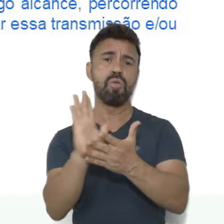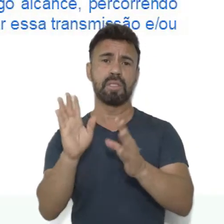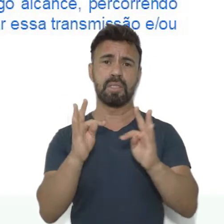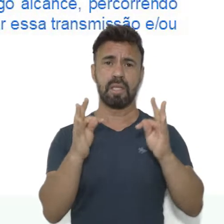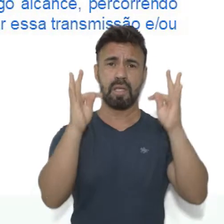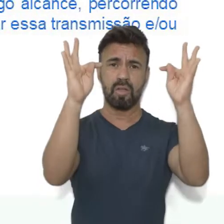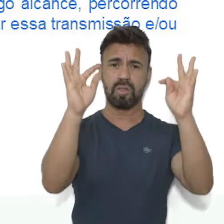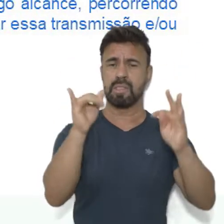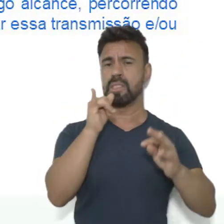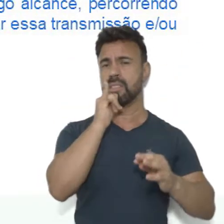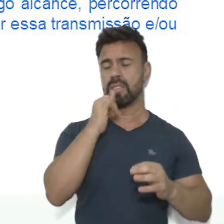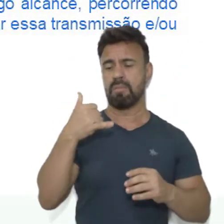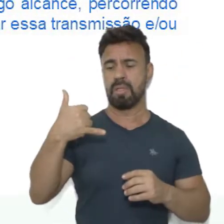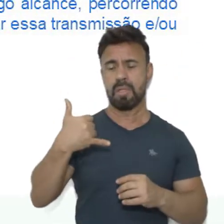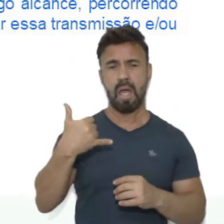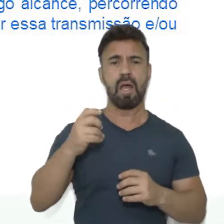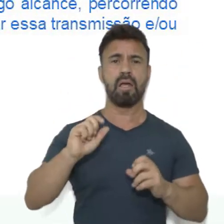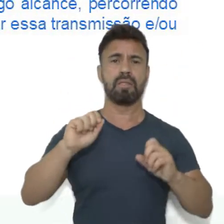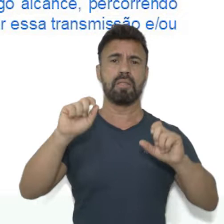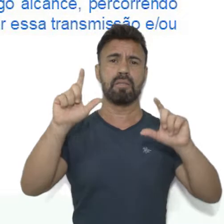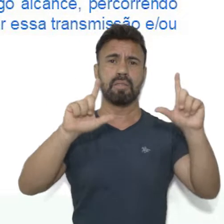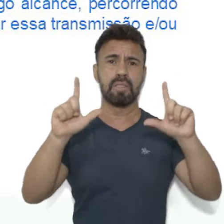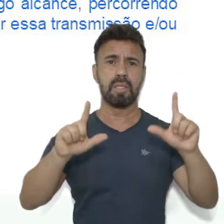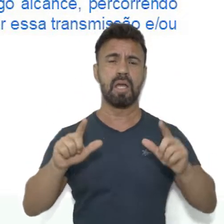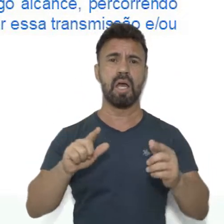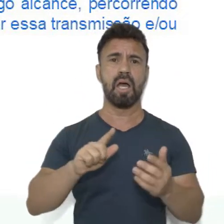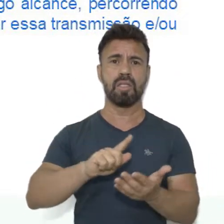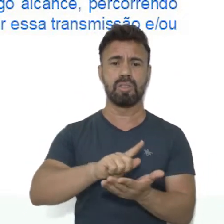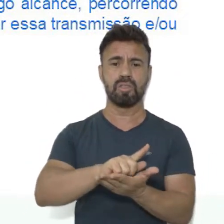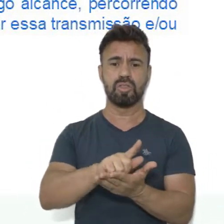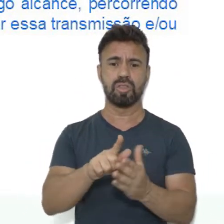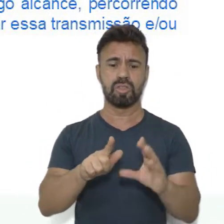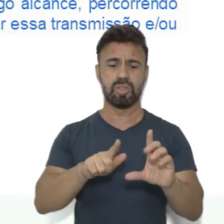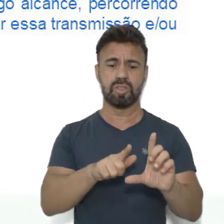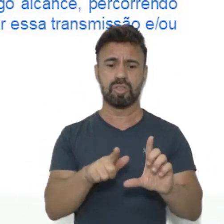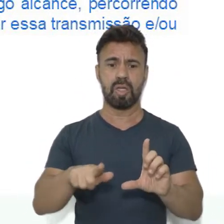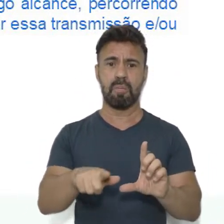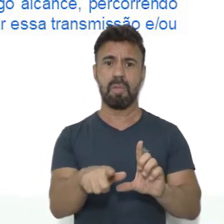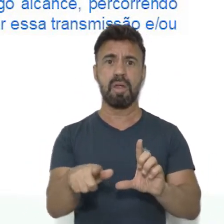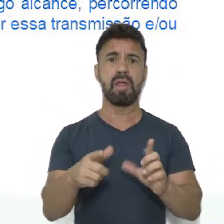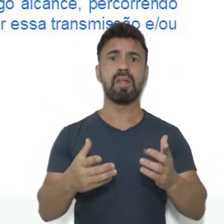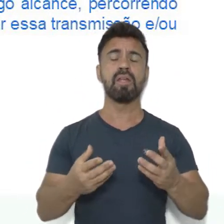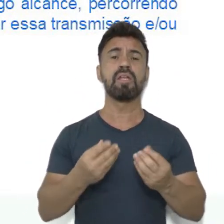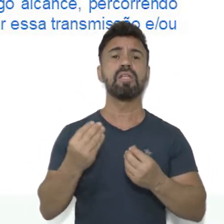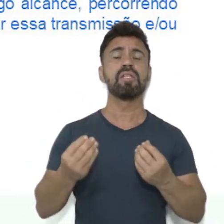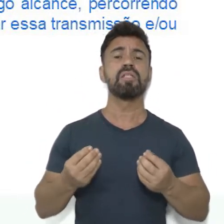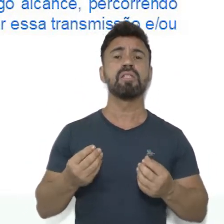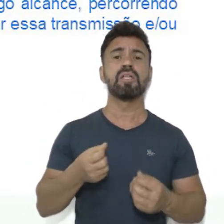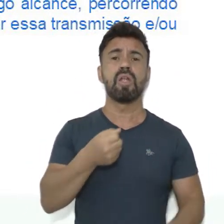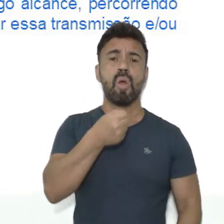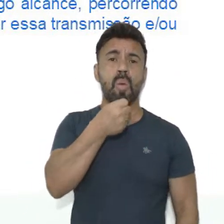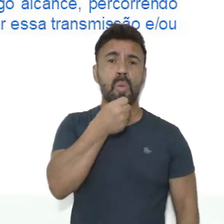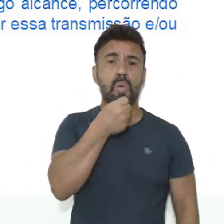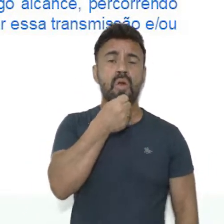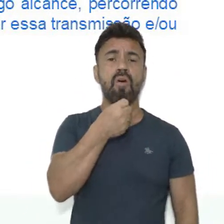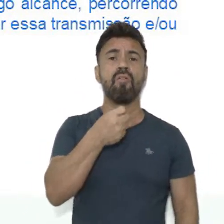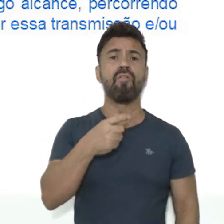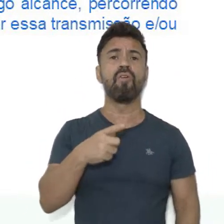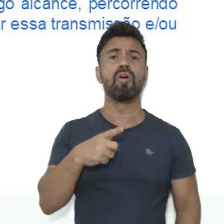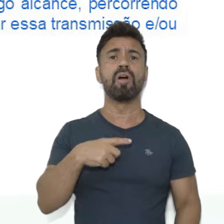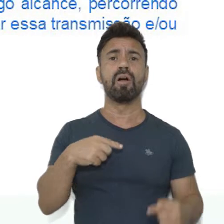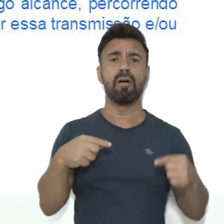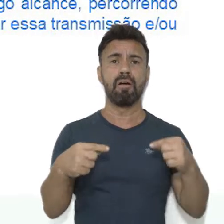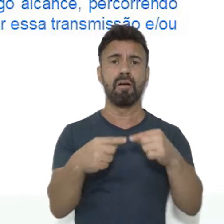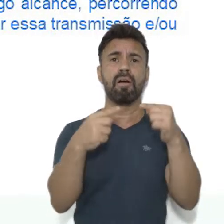como o celular, a televisão, o GPS e o microfone apresentam uma relação com as antenas e as